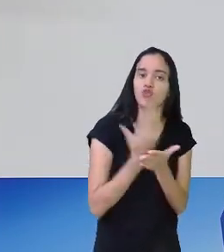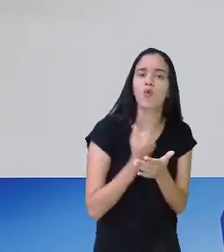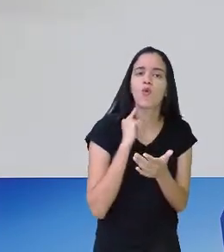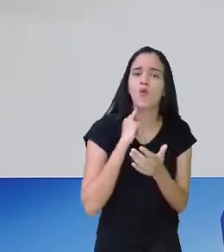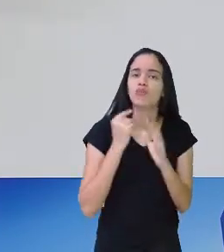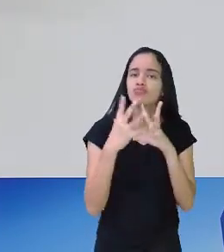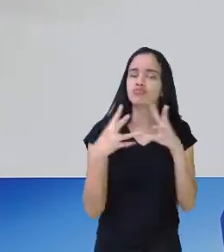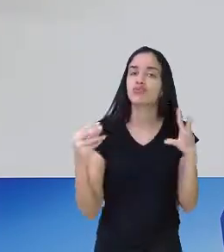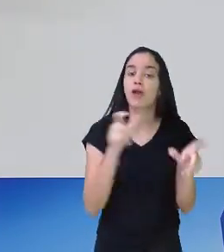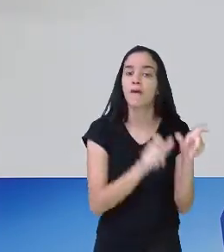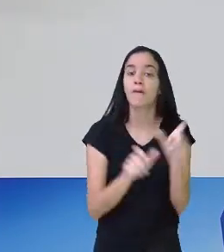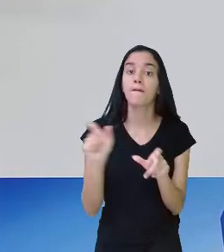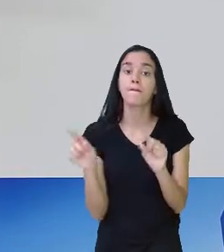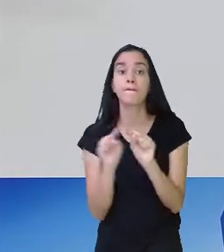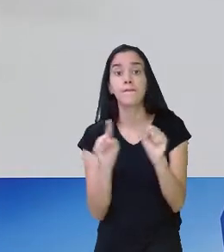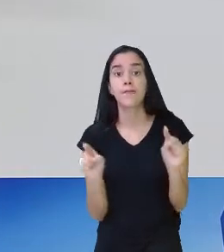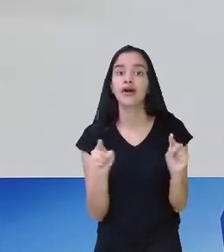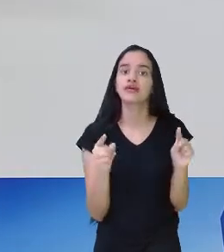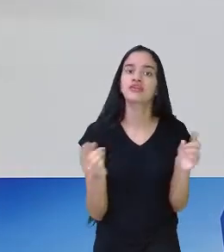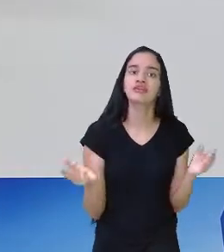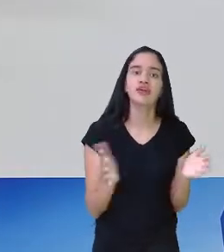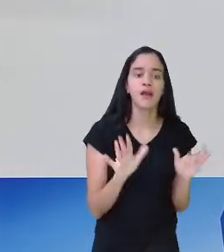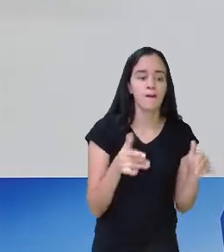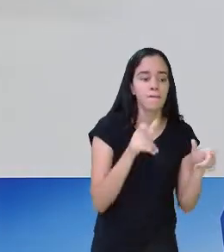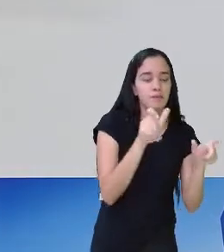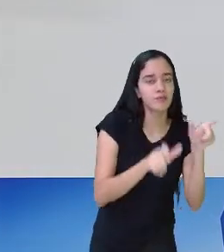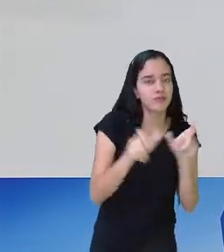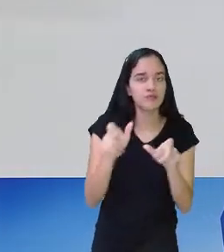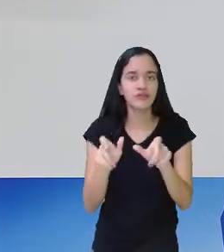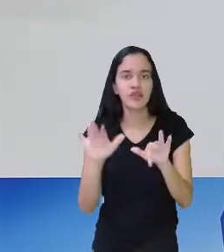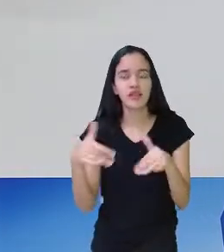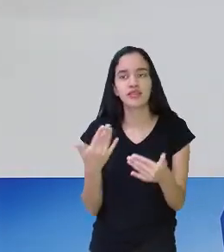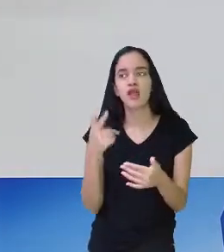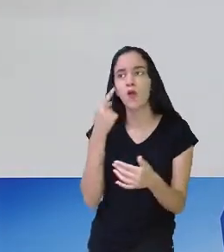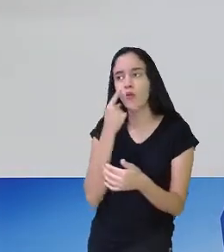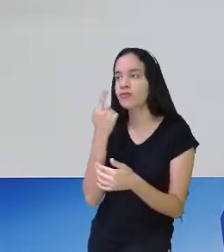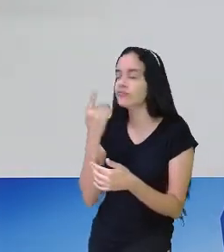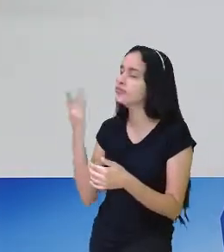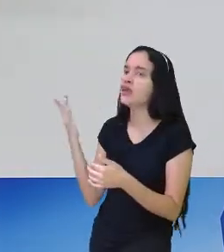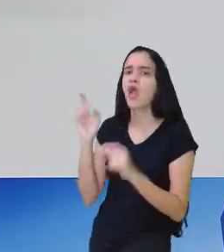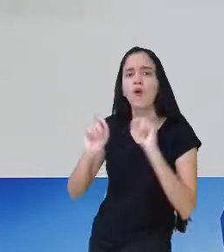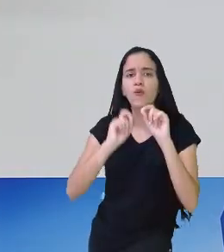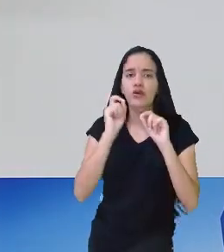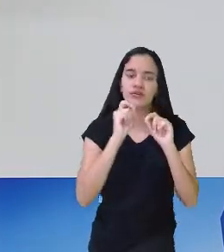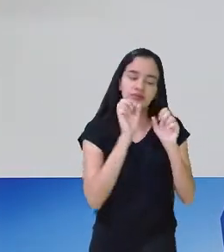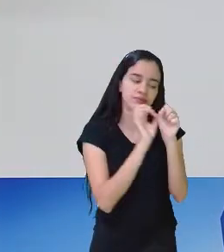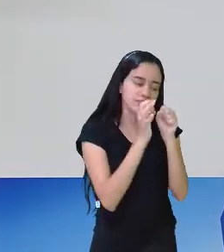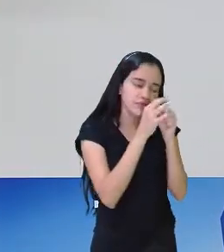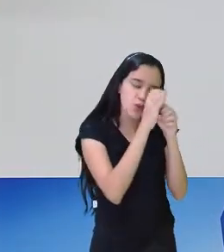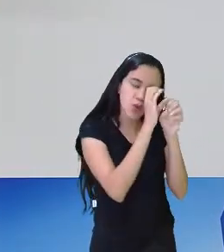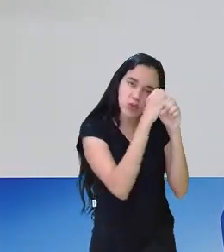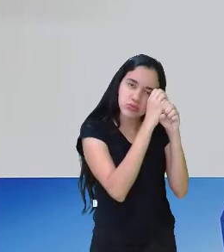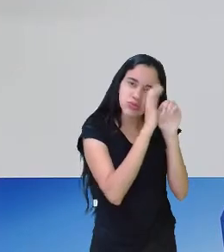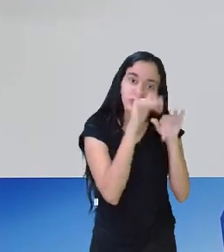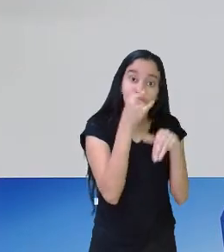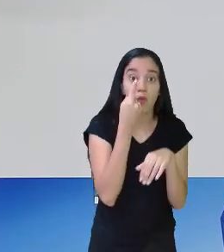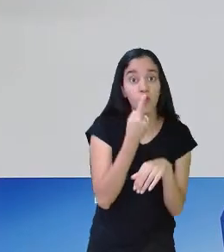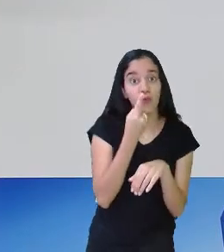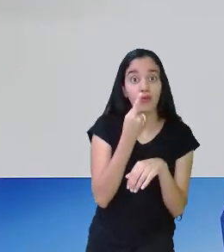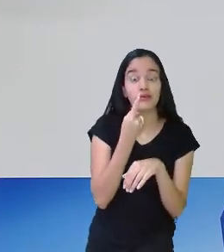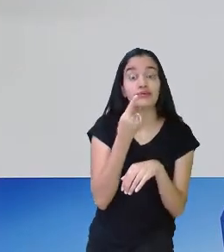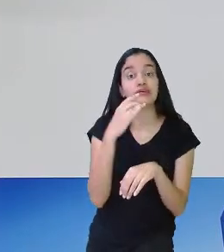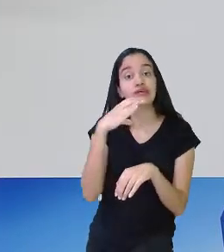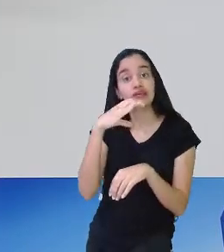mas eles também fazem parte desse processo. E olha só, os protozoários são micro-organismos com uma única célula. Vivem